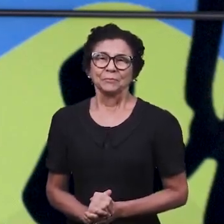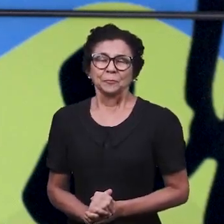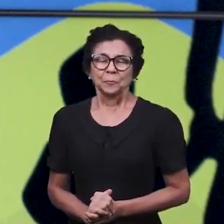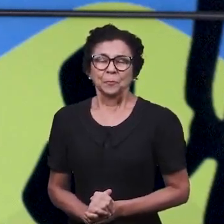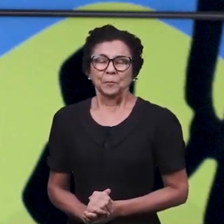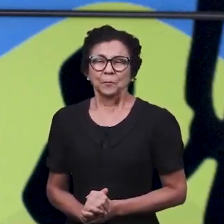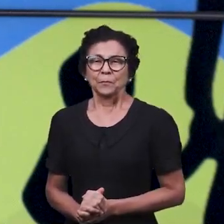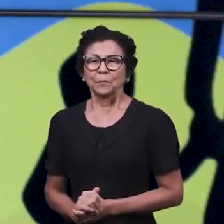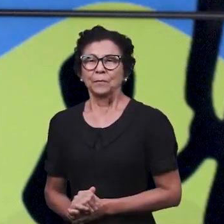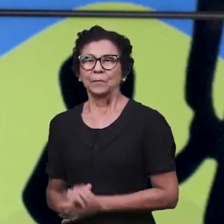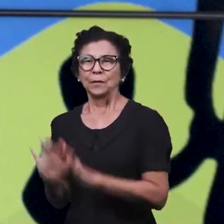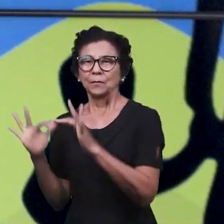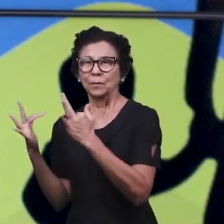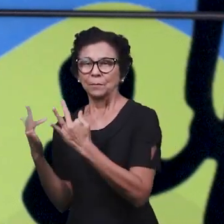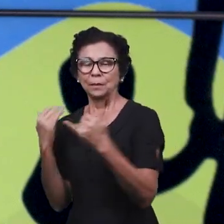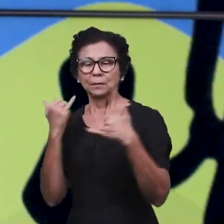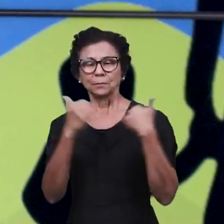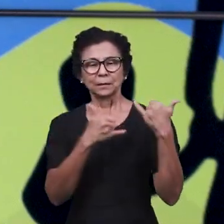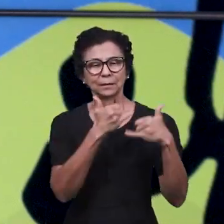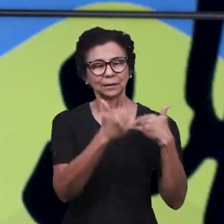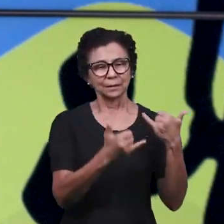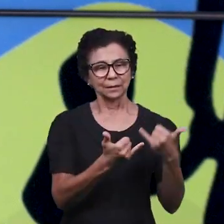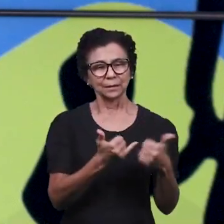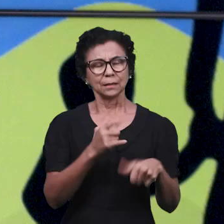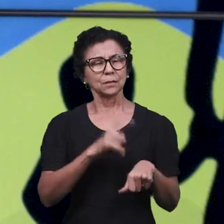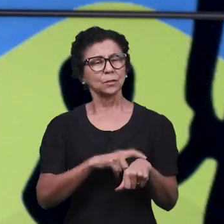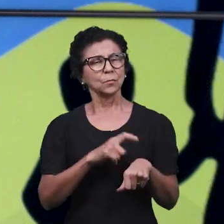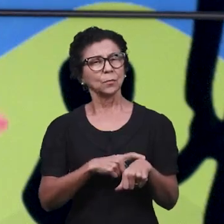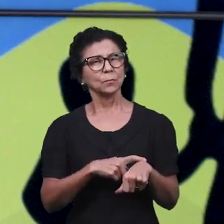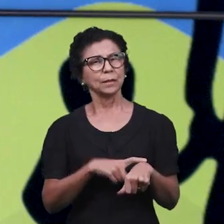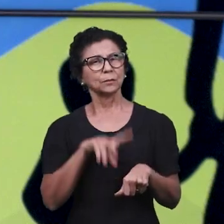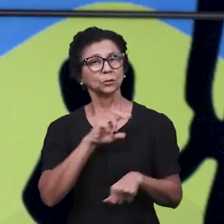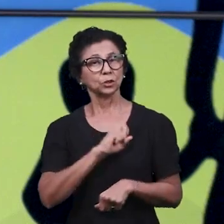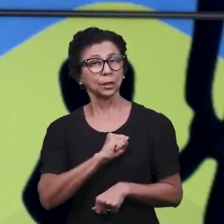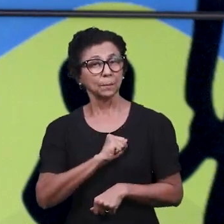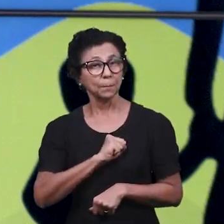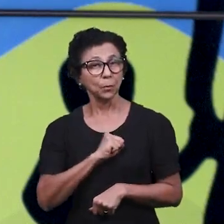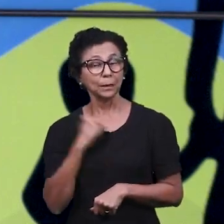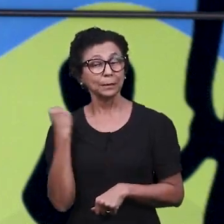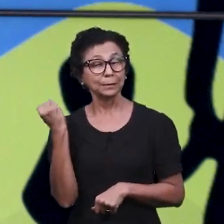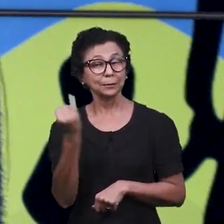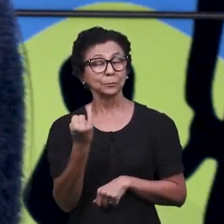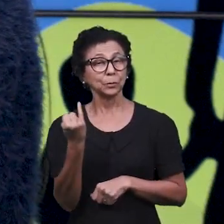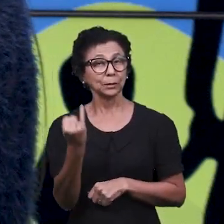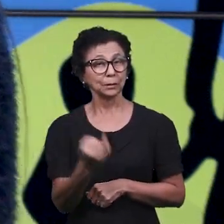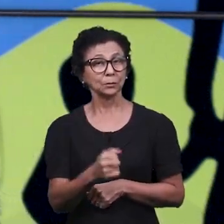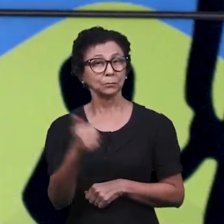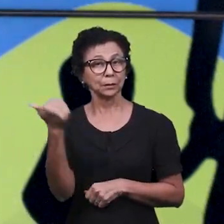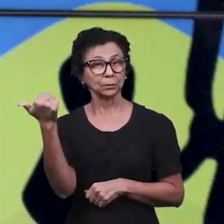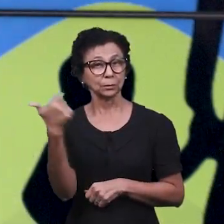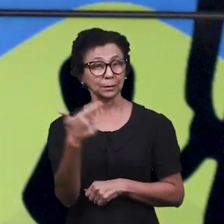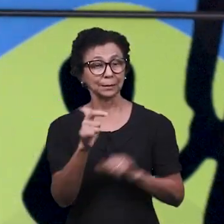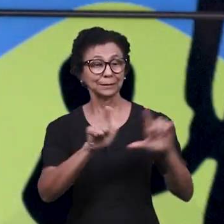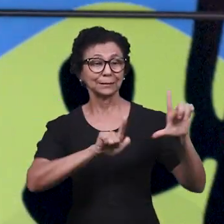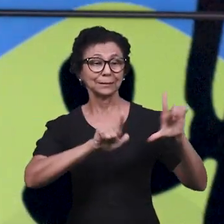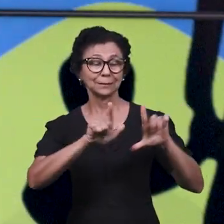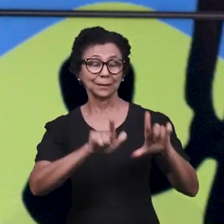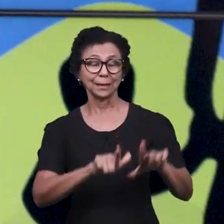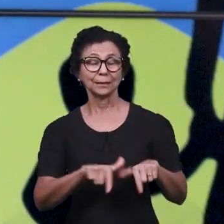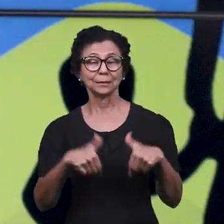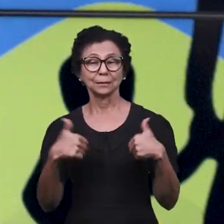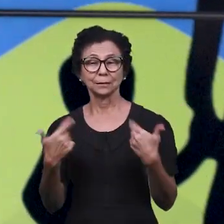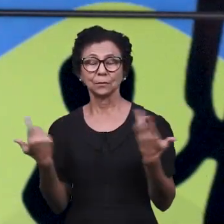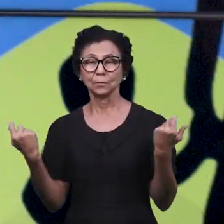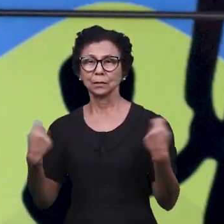momentos afetivos, eles são muito mais prazerosos do que a tela, entende? Então, tem que ter intervenção